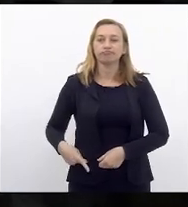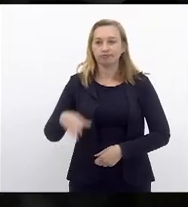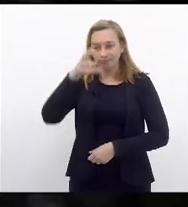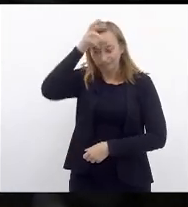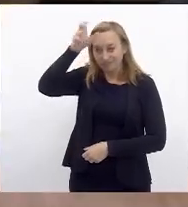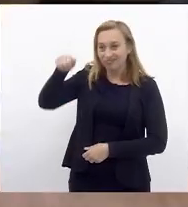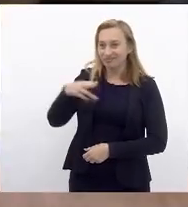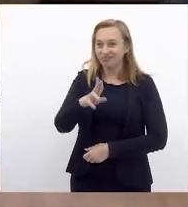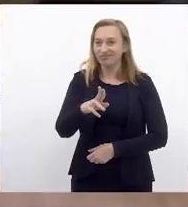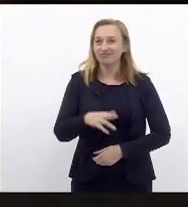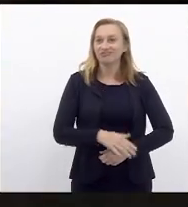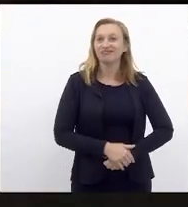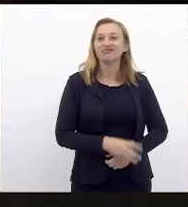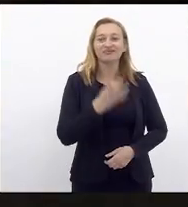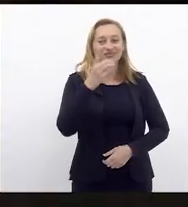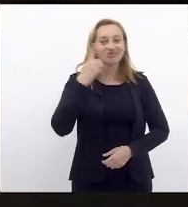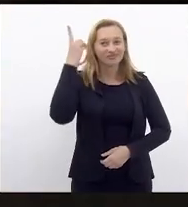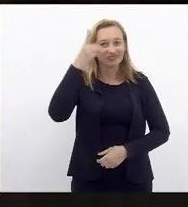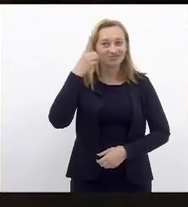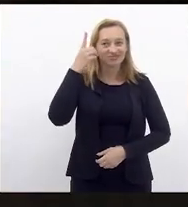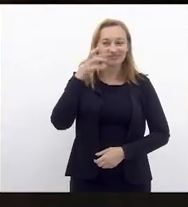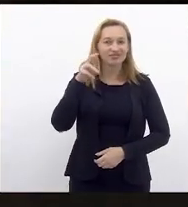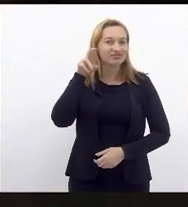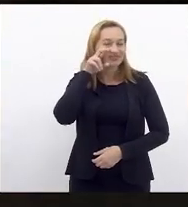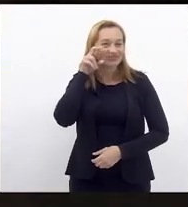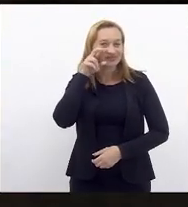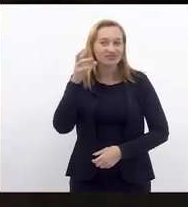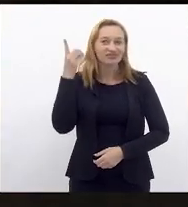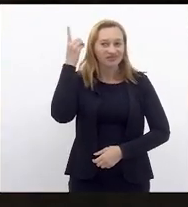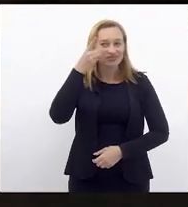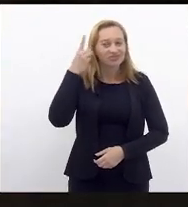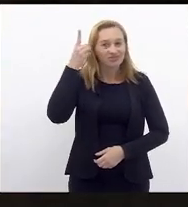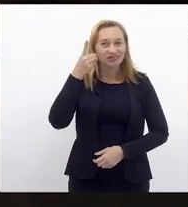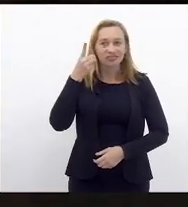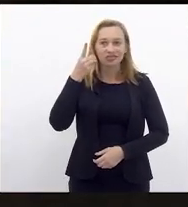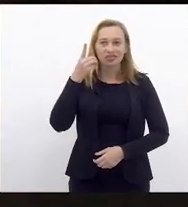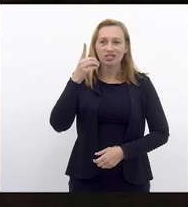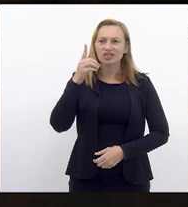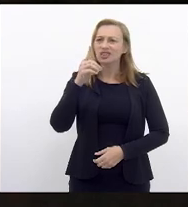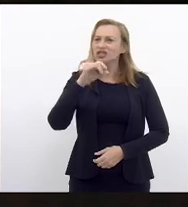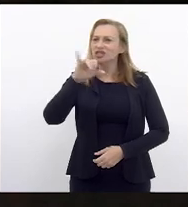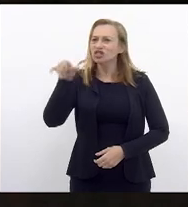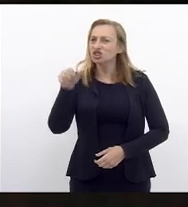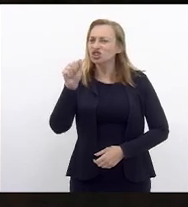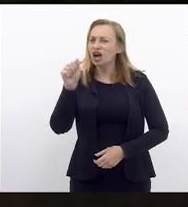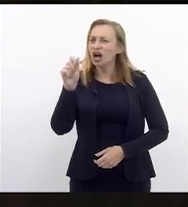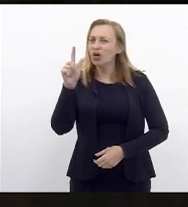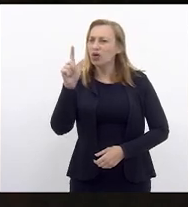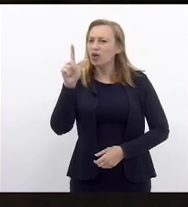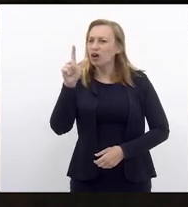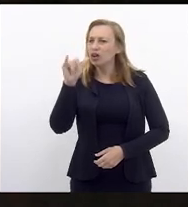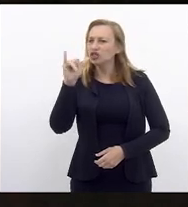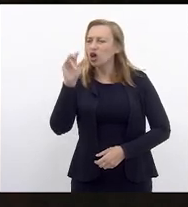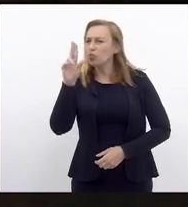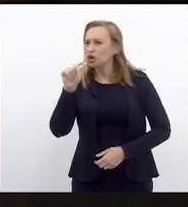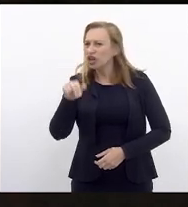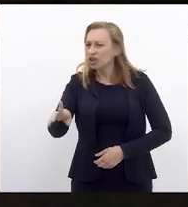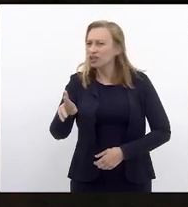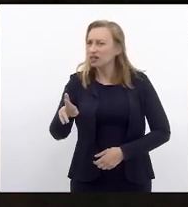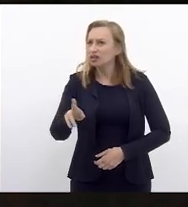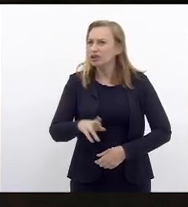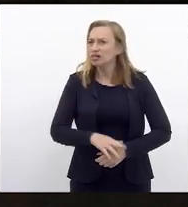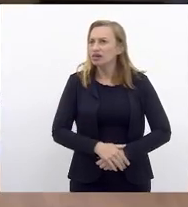Tiaju. Deputado Rosenberg Reis vota sim. Deputado Jaumi Júnior está na linha aqui para votar. Teve problema ali no